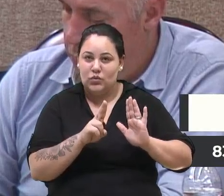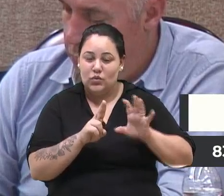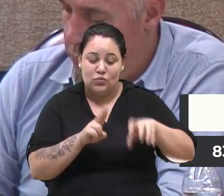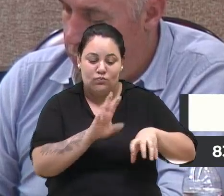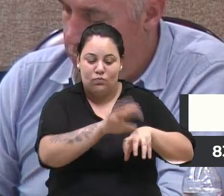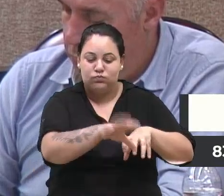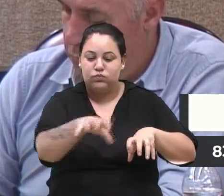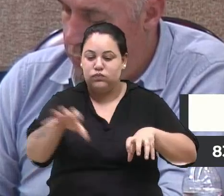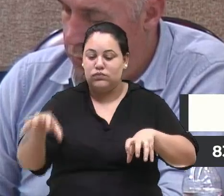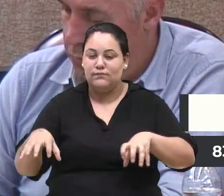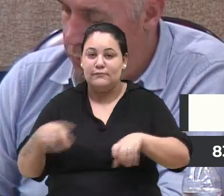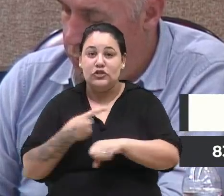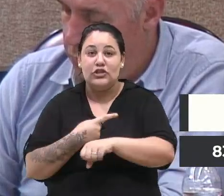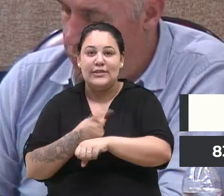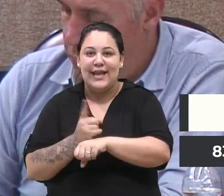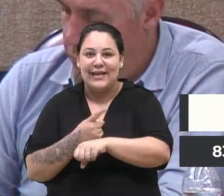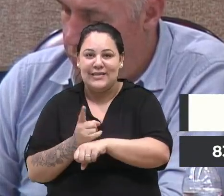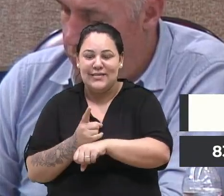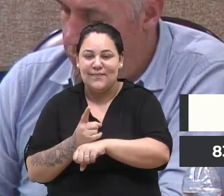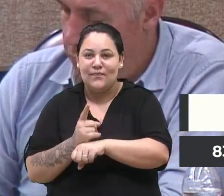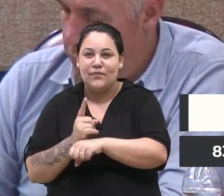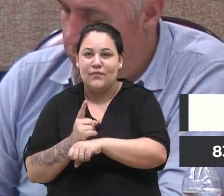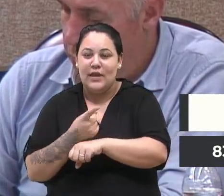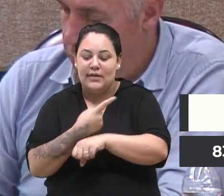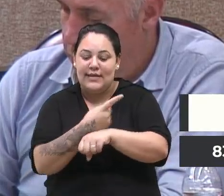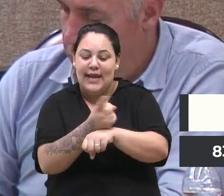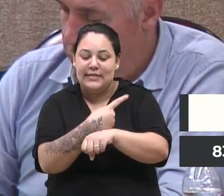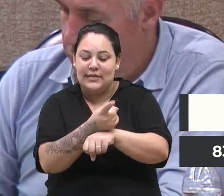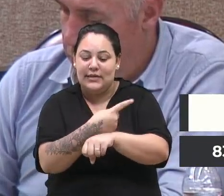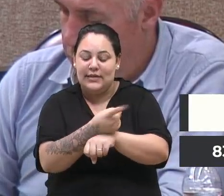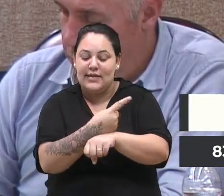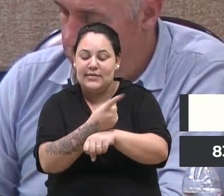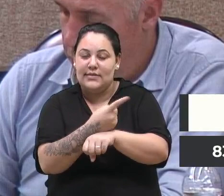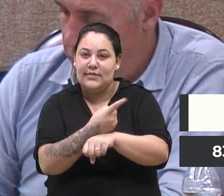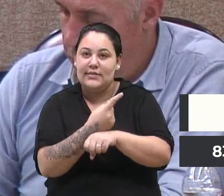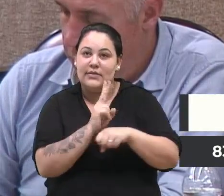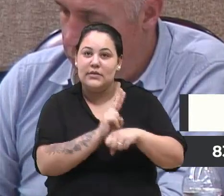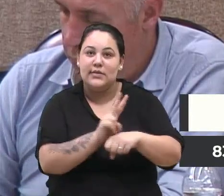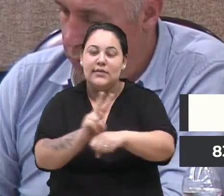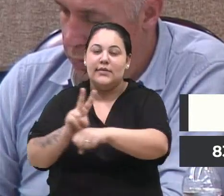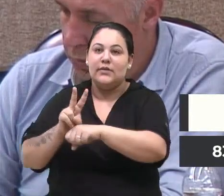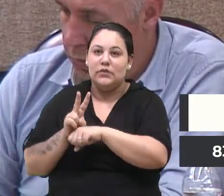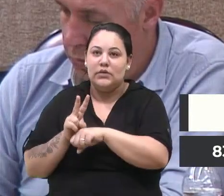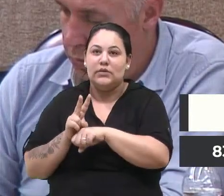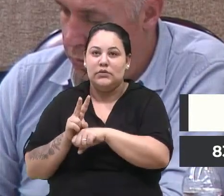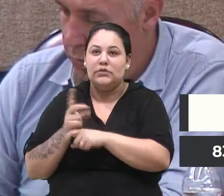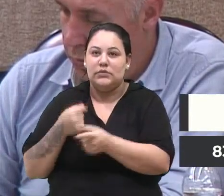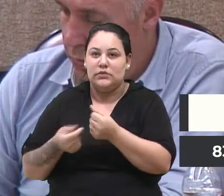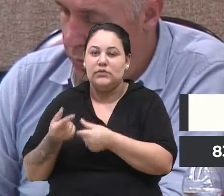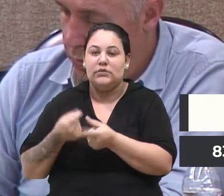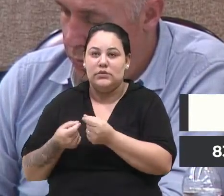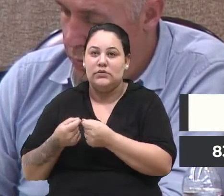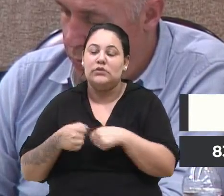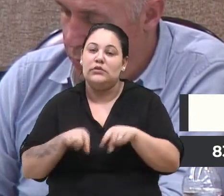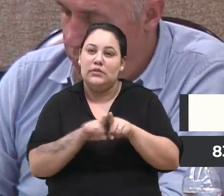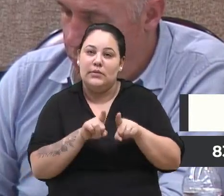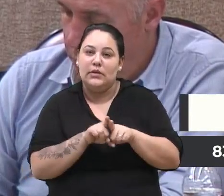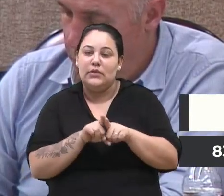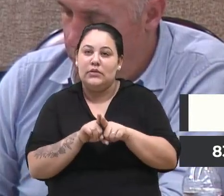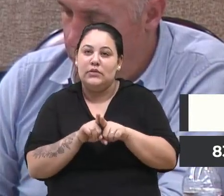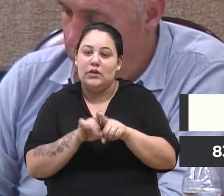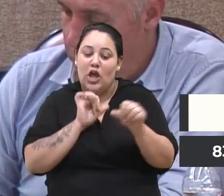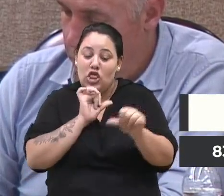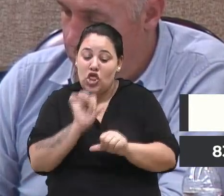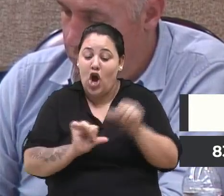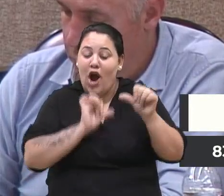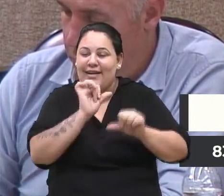ajudar a classe diante de dificuldades financeiras e também sugere alterações nas características